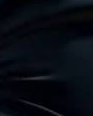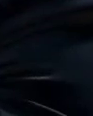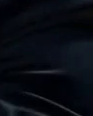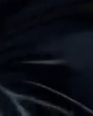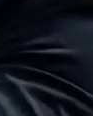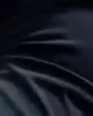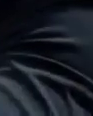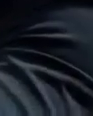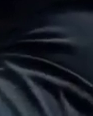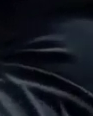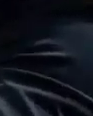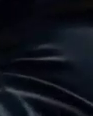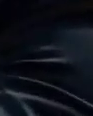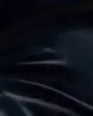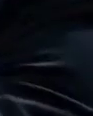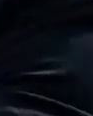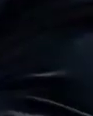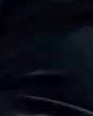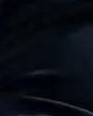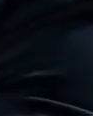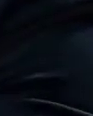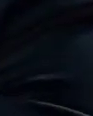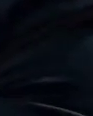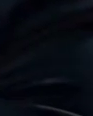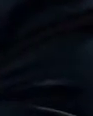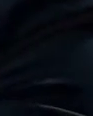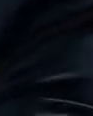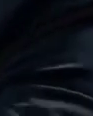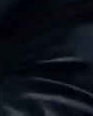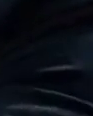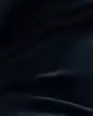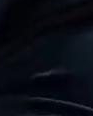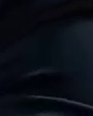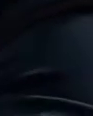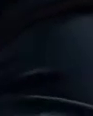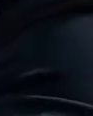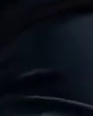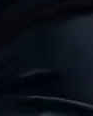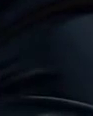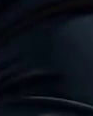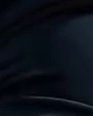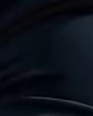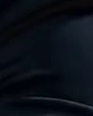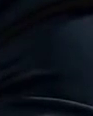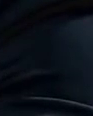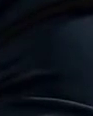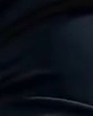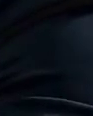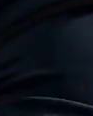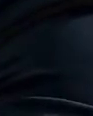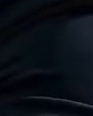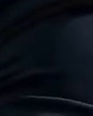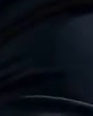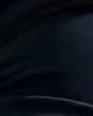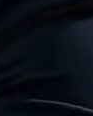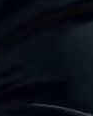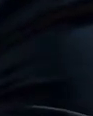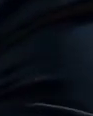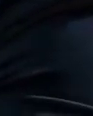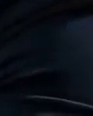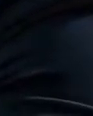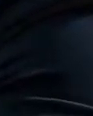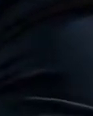realmente trazer, quem sabe, vereador Michael, a gente até chamar do último concurso público que teve, convocar